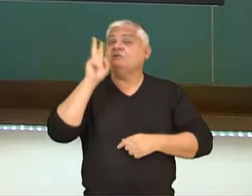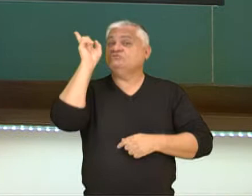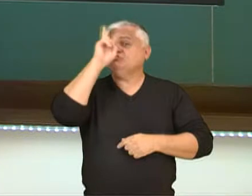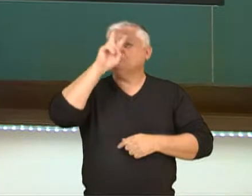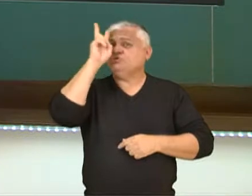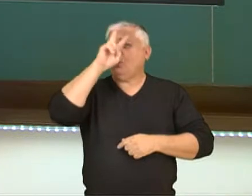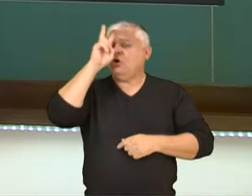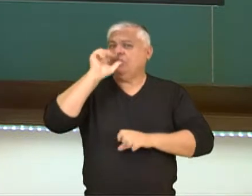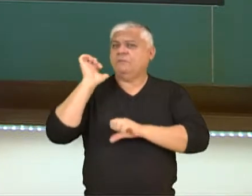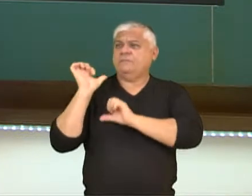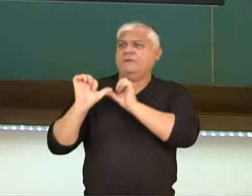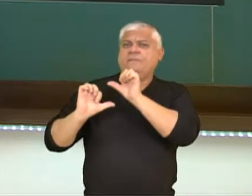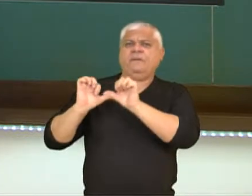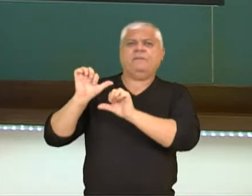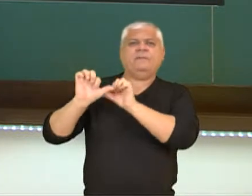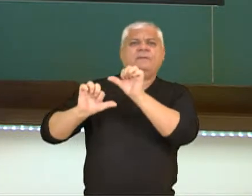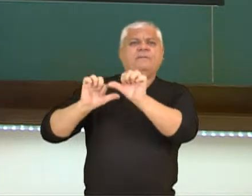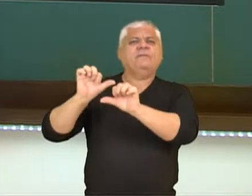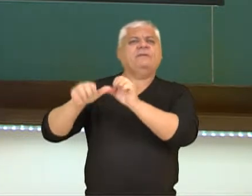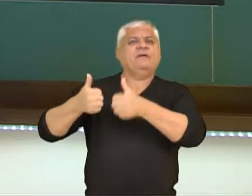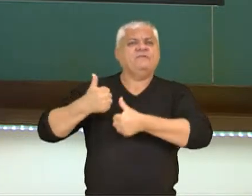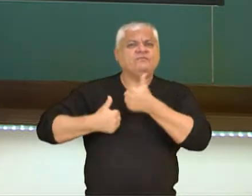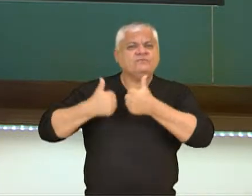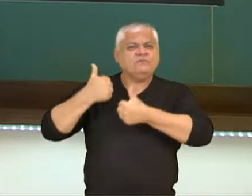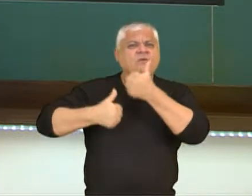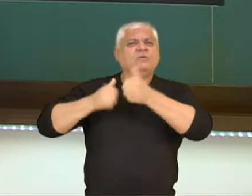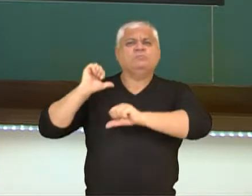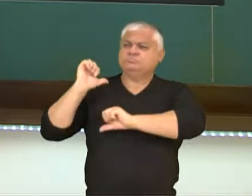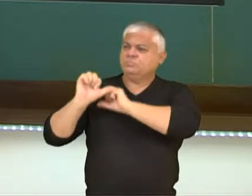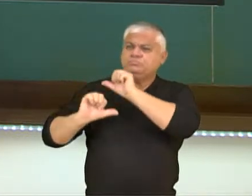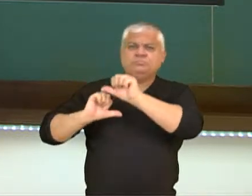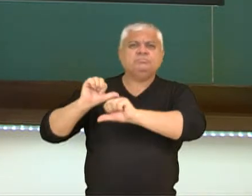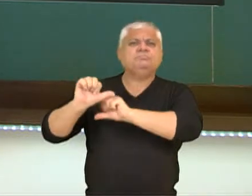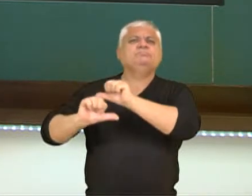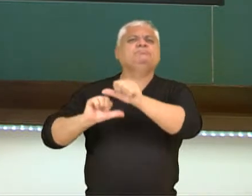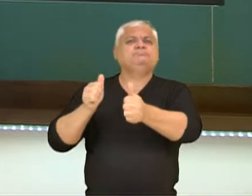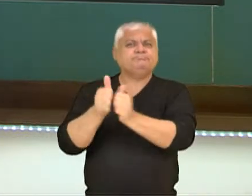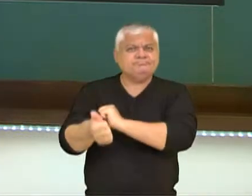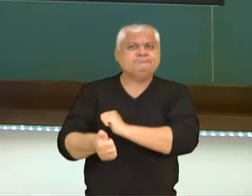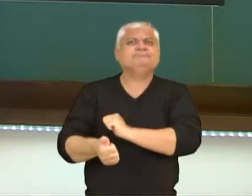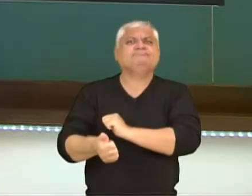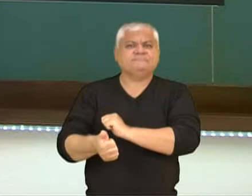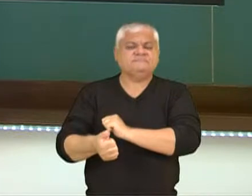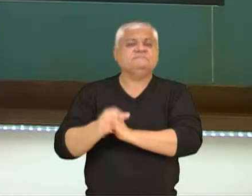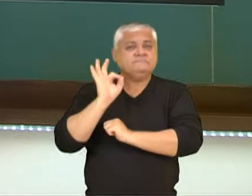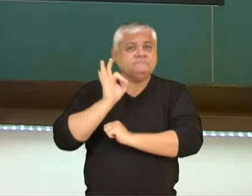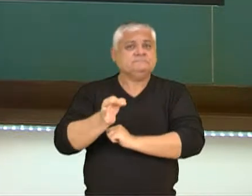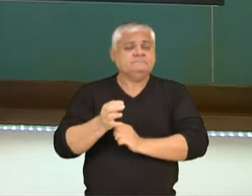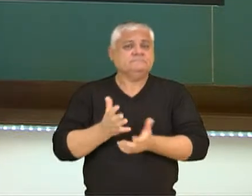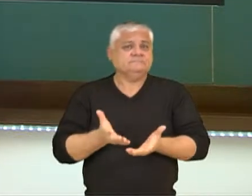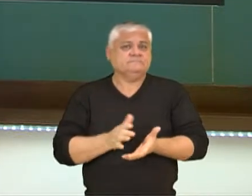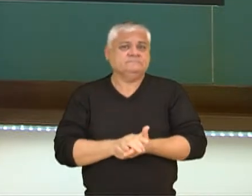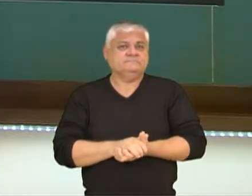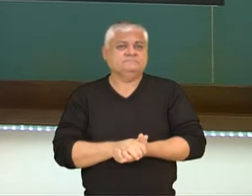de uma transformação que toda essa cadeia produtiva, neste caso o esporte, realiza.